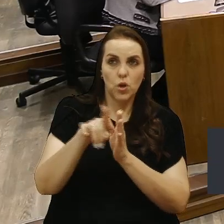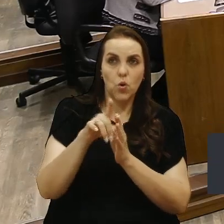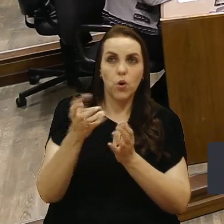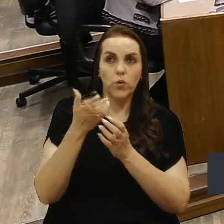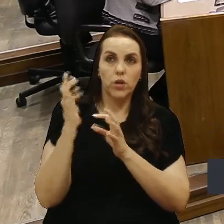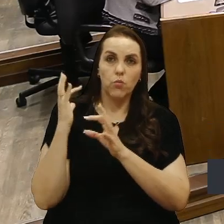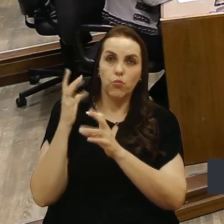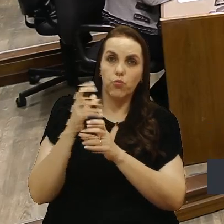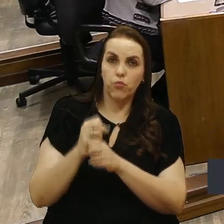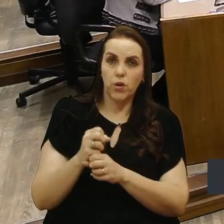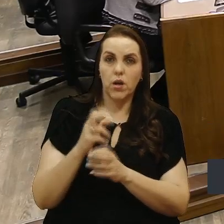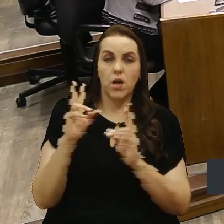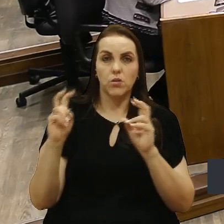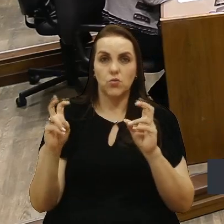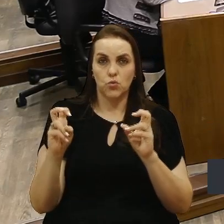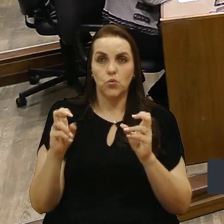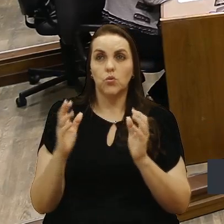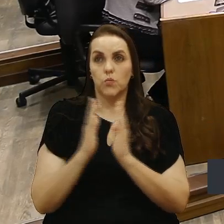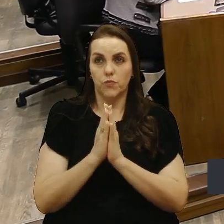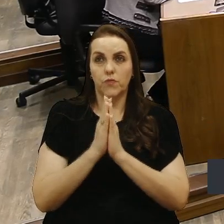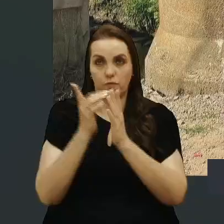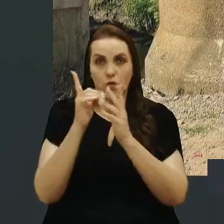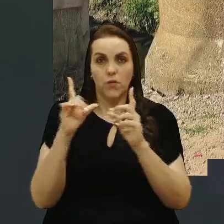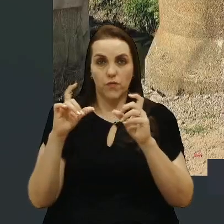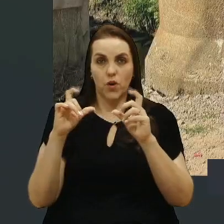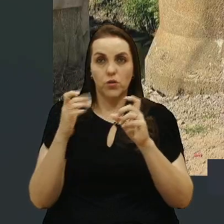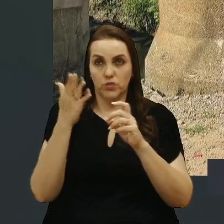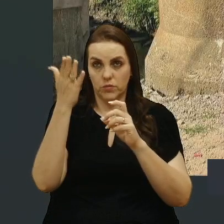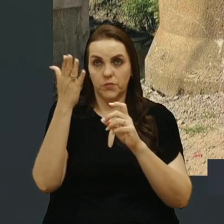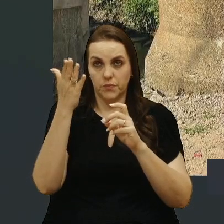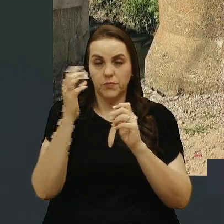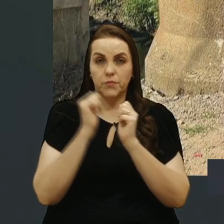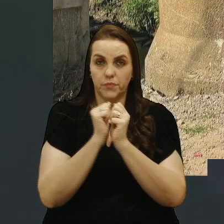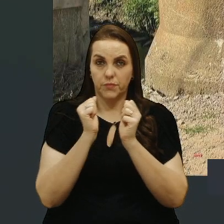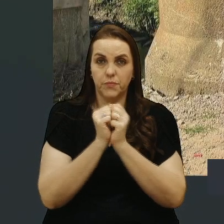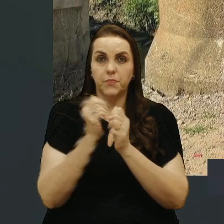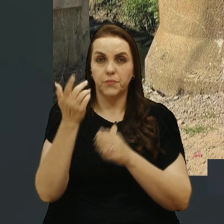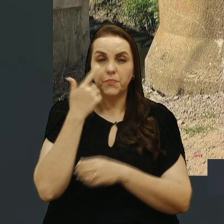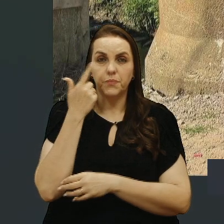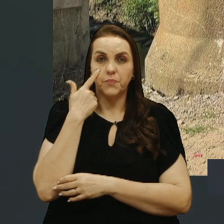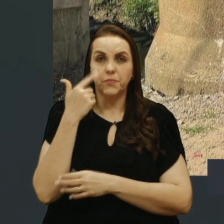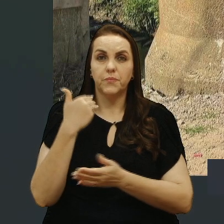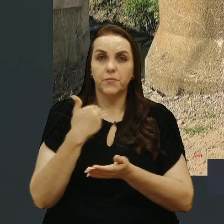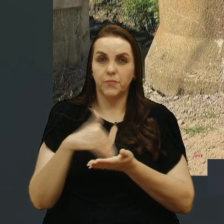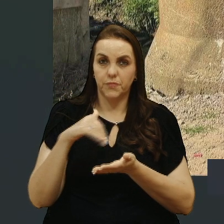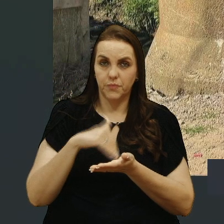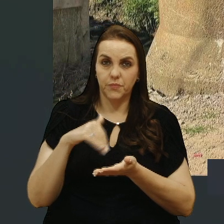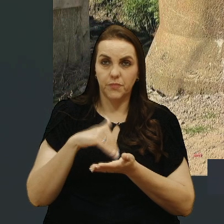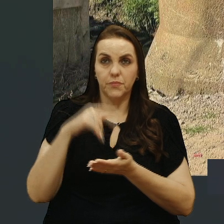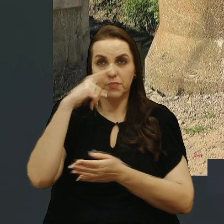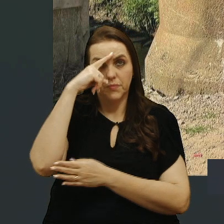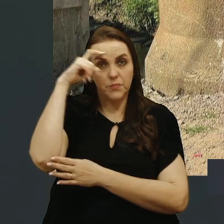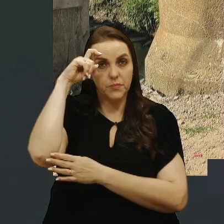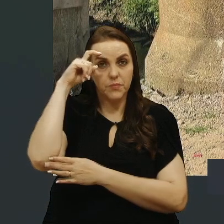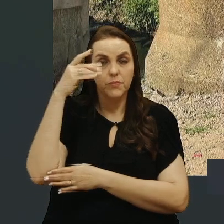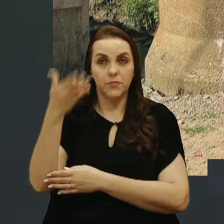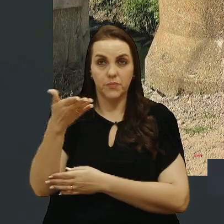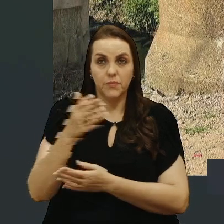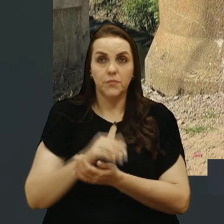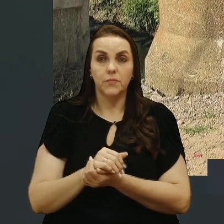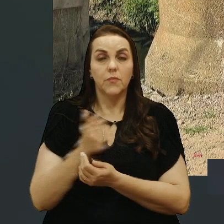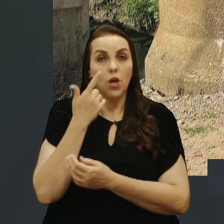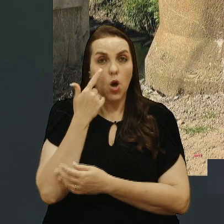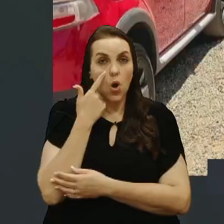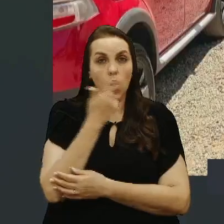as fotos, ó, por gentileza, se puder olhar ali, está ali, ó, a gente foi lá com o secretário Lucas Suzinho. Ele olhou